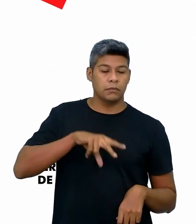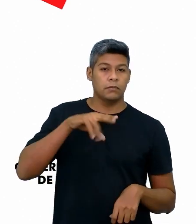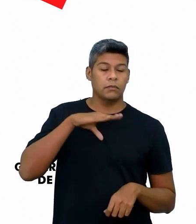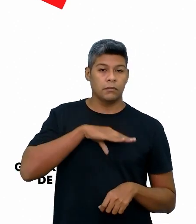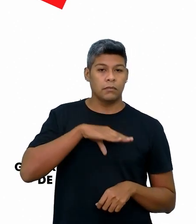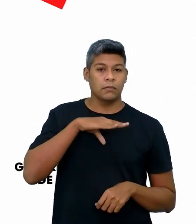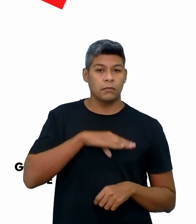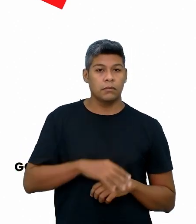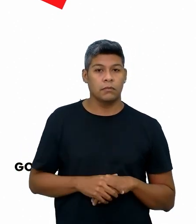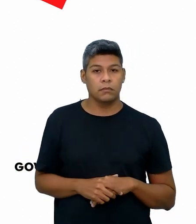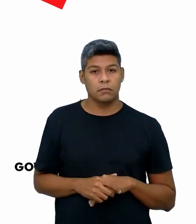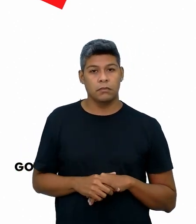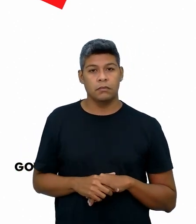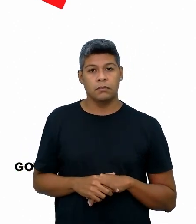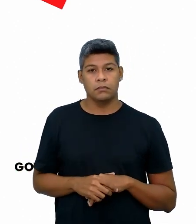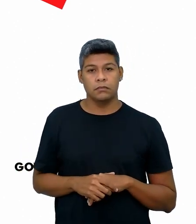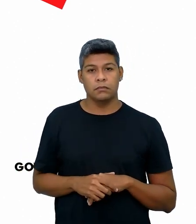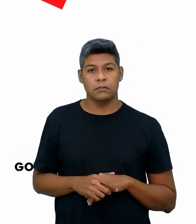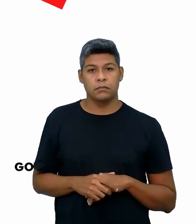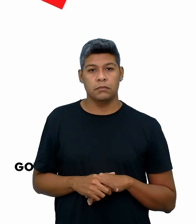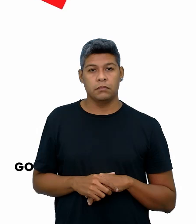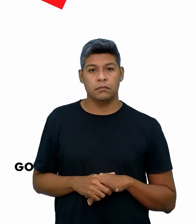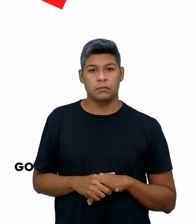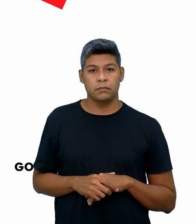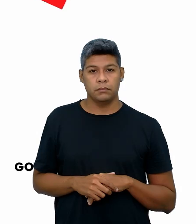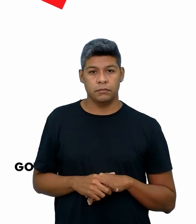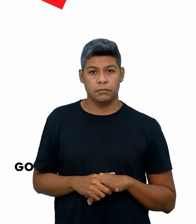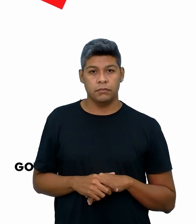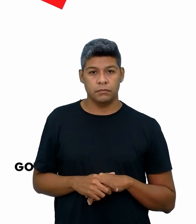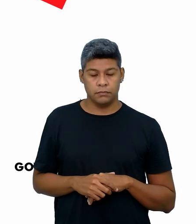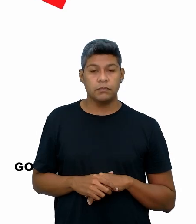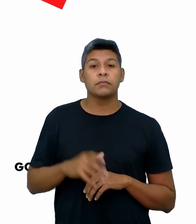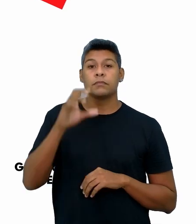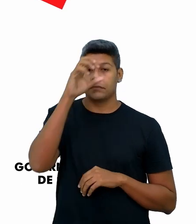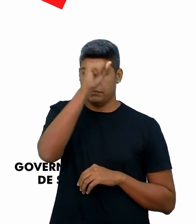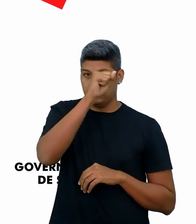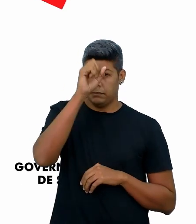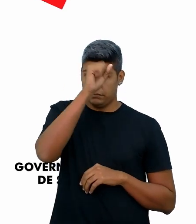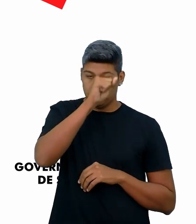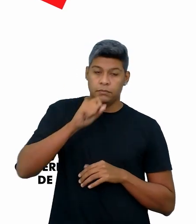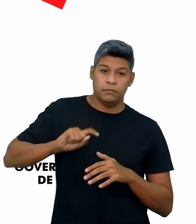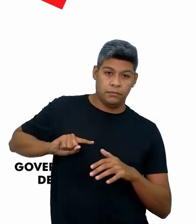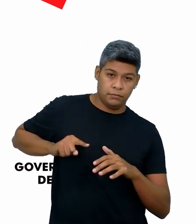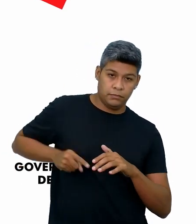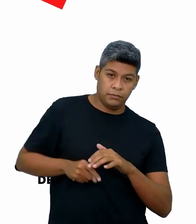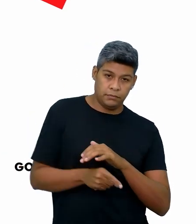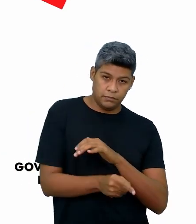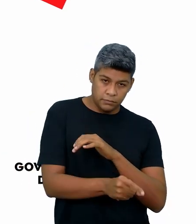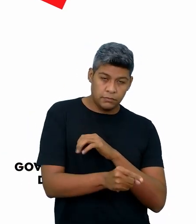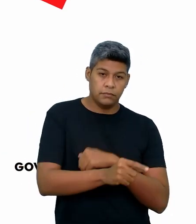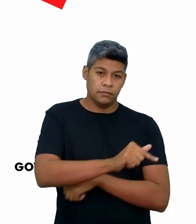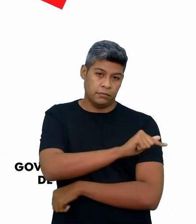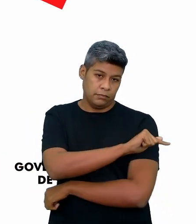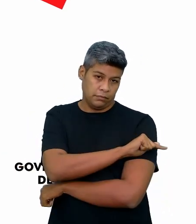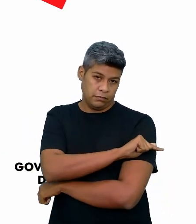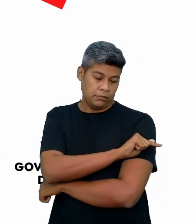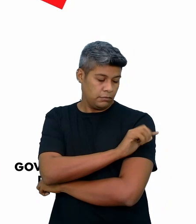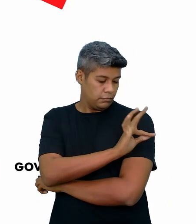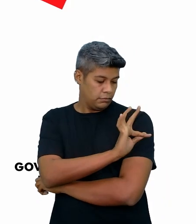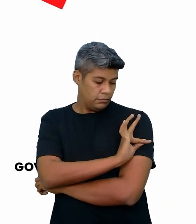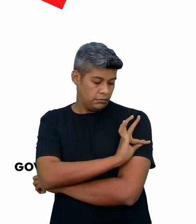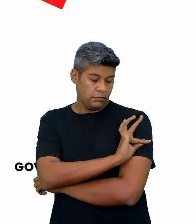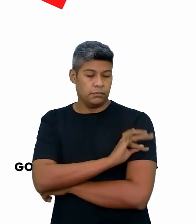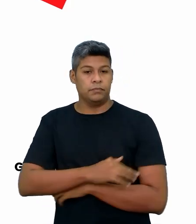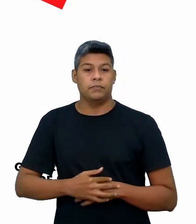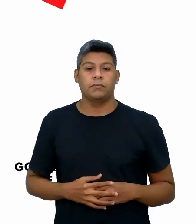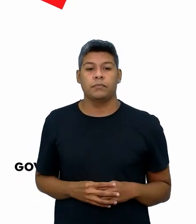portuguesa, de interpretação e aprofundamento, tá? Para o 7º ano do ensino fundamental. Na próxima tela, nós temos